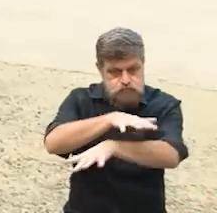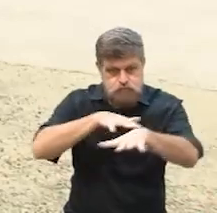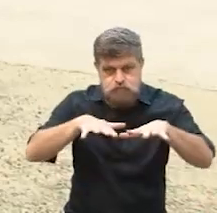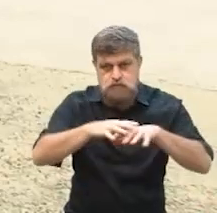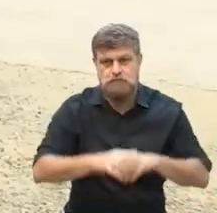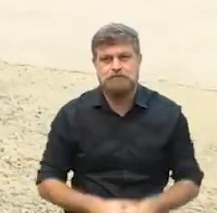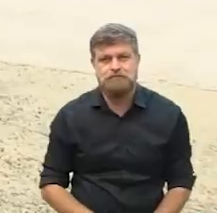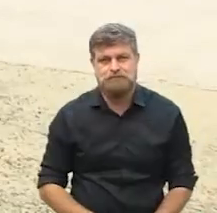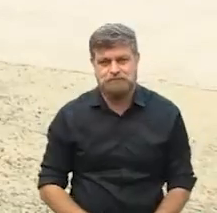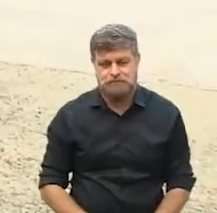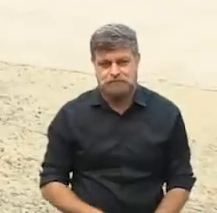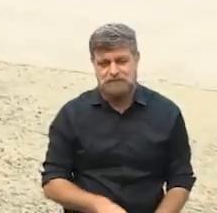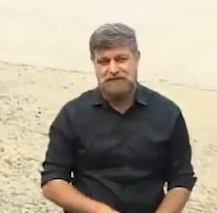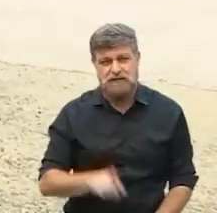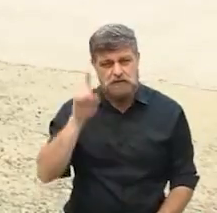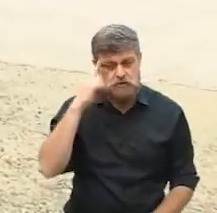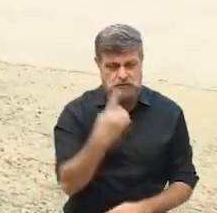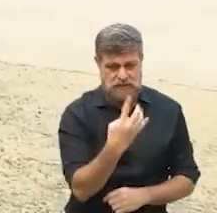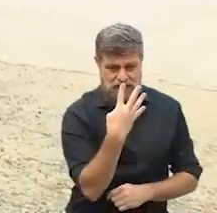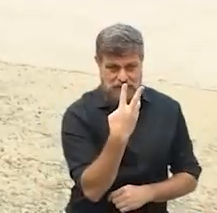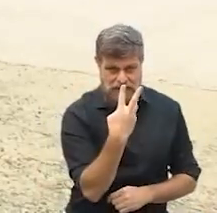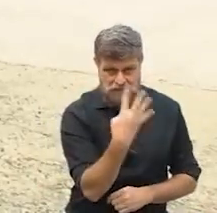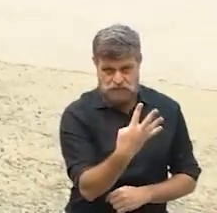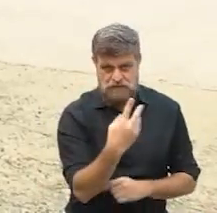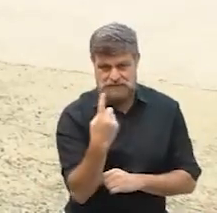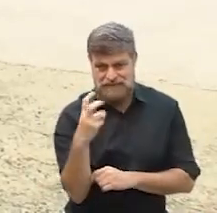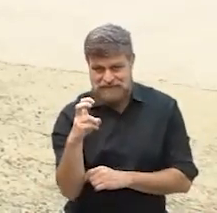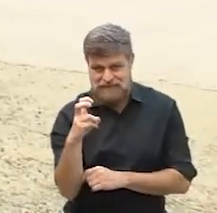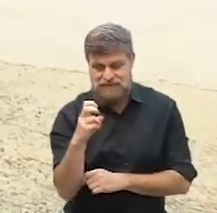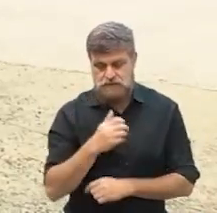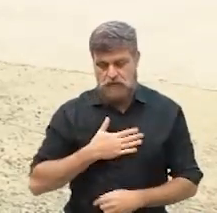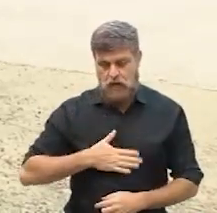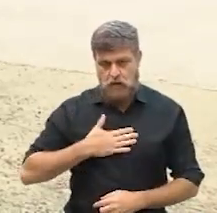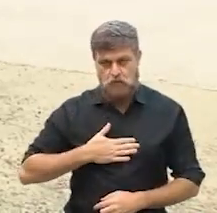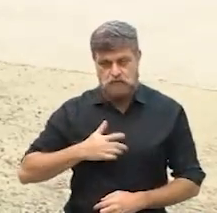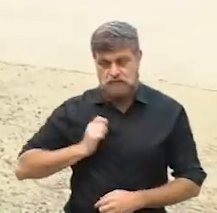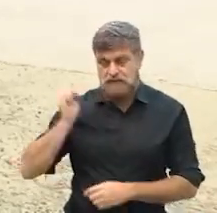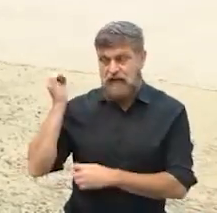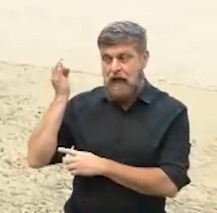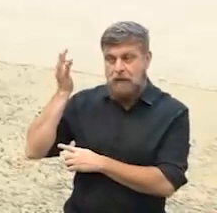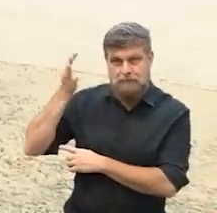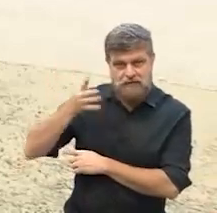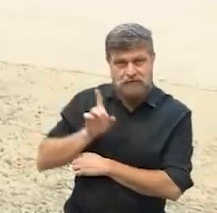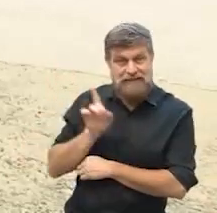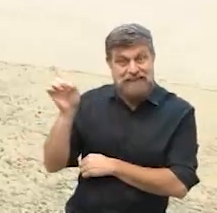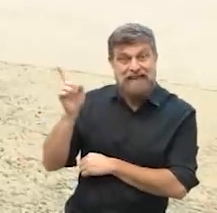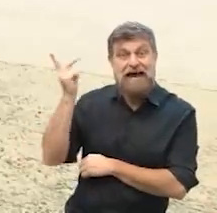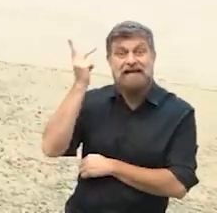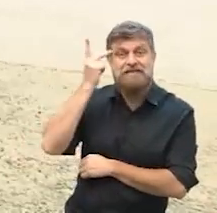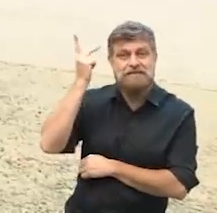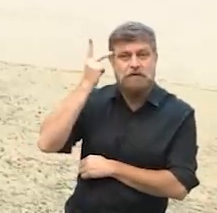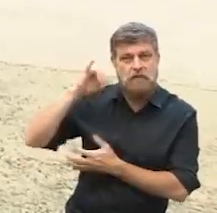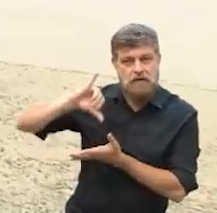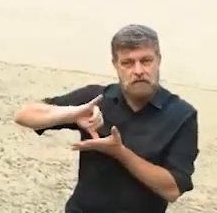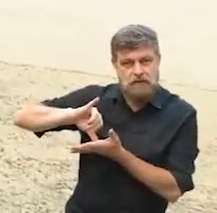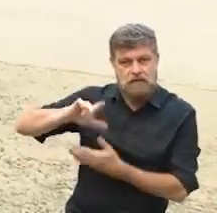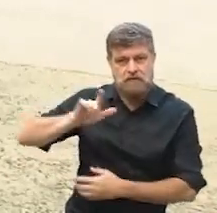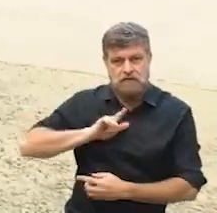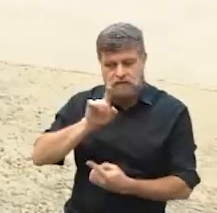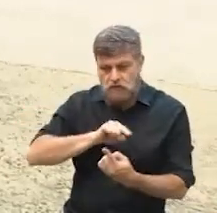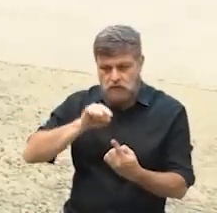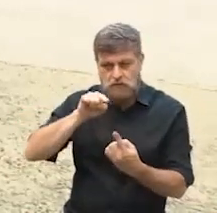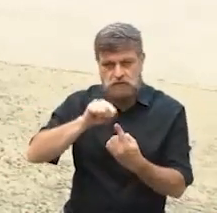de semana, entre os dias 14 e 15 de agosto, ocorreu uma ação na madrugada em São Paulo que teve